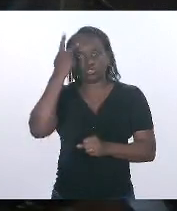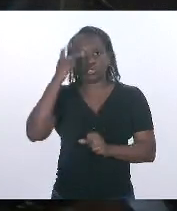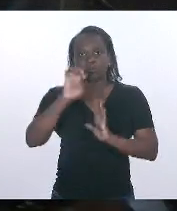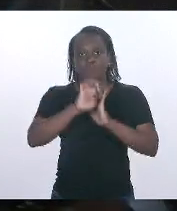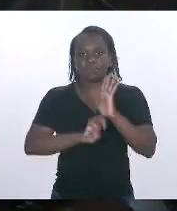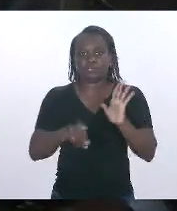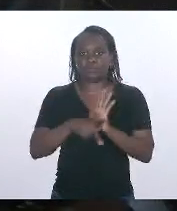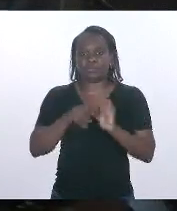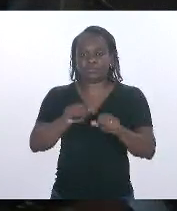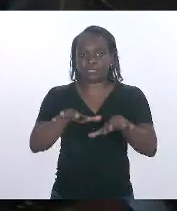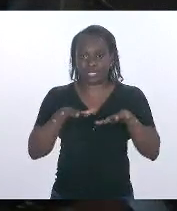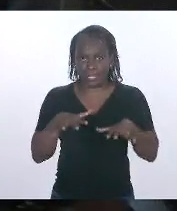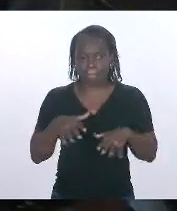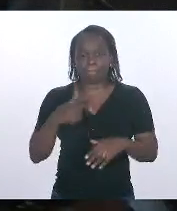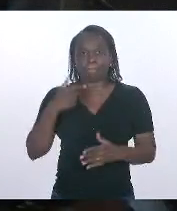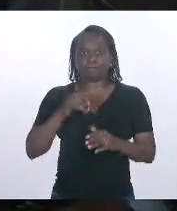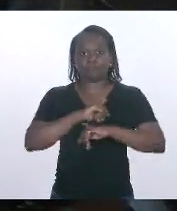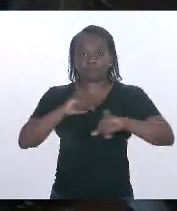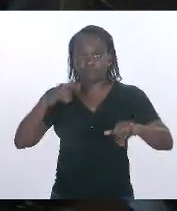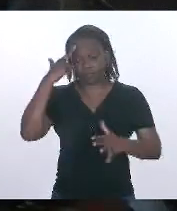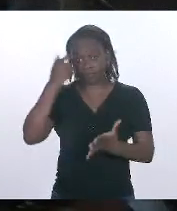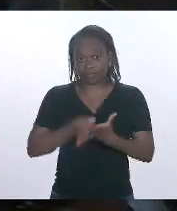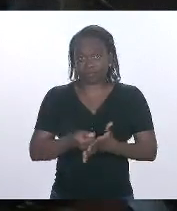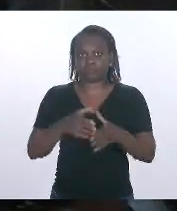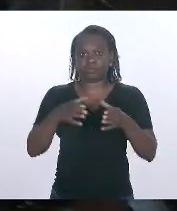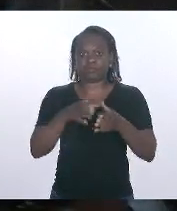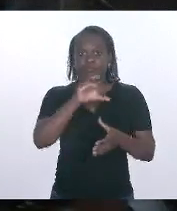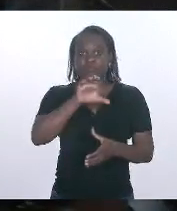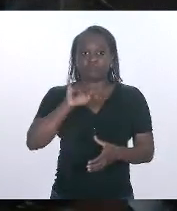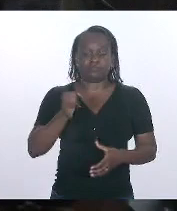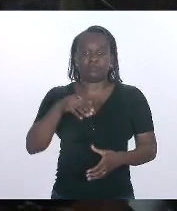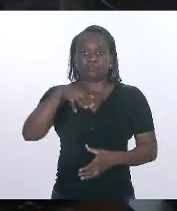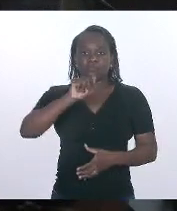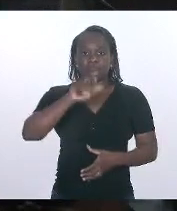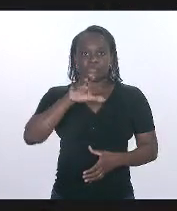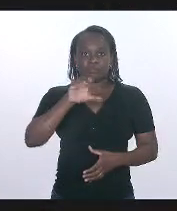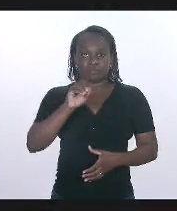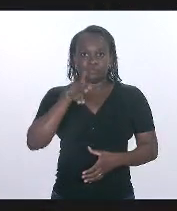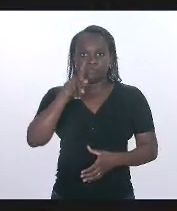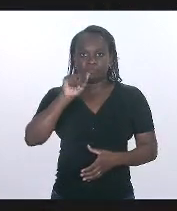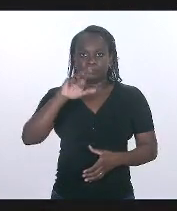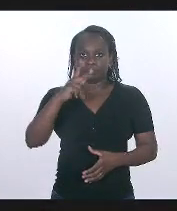de plenário. Para emitir parecer pela Comissão de Constituição e Justiça, deputado Márcio Pacheco.